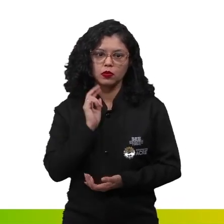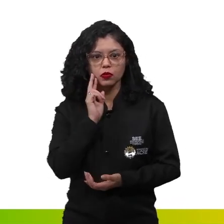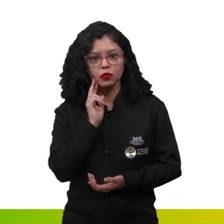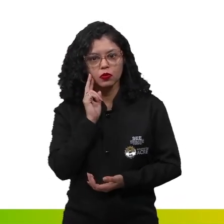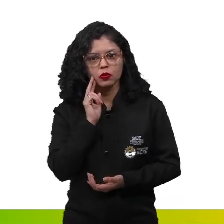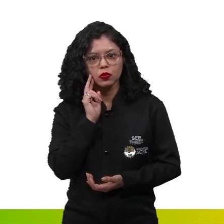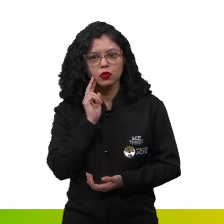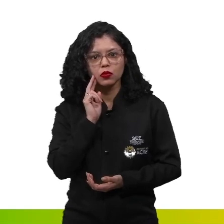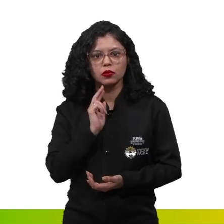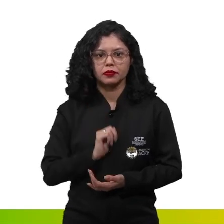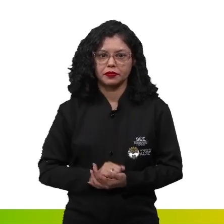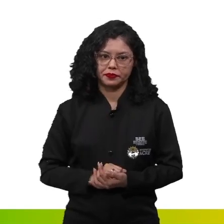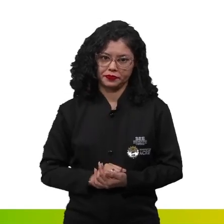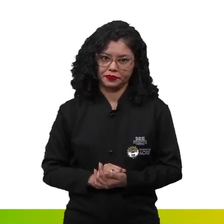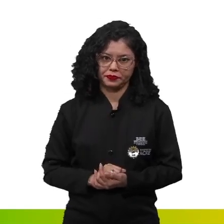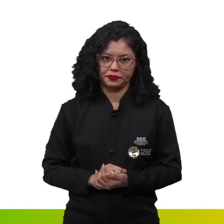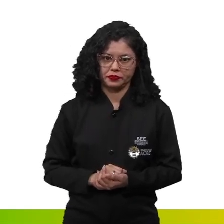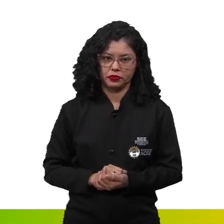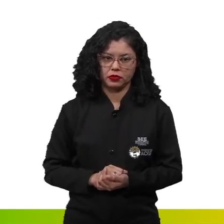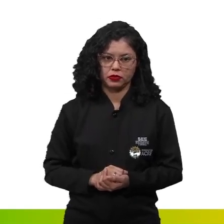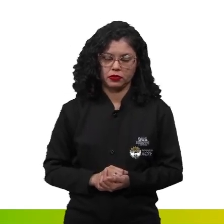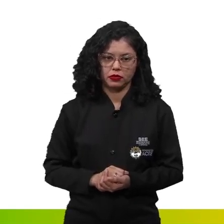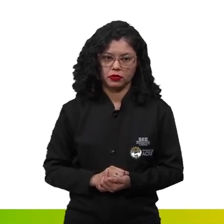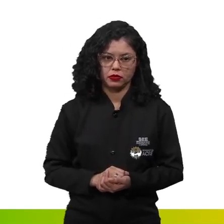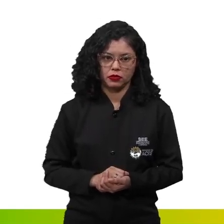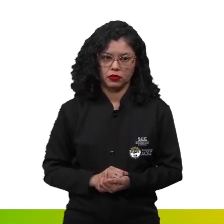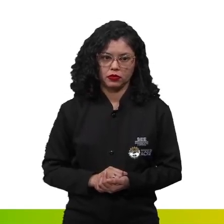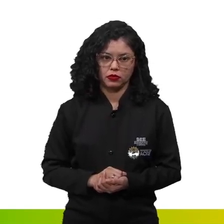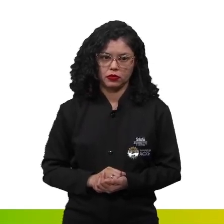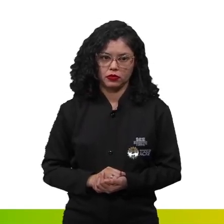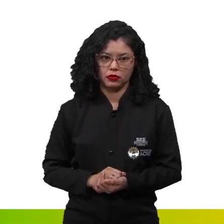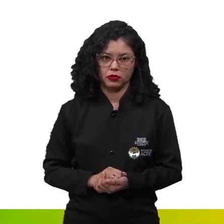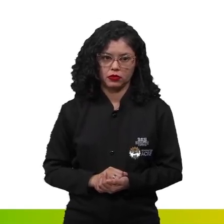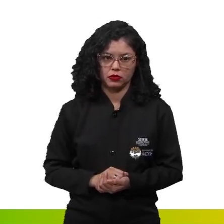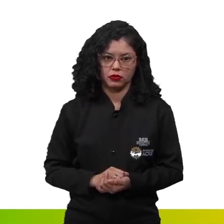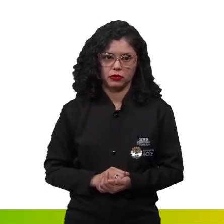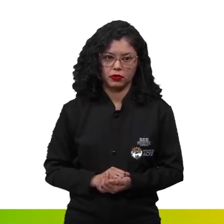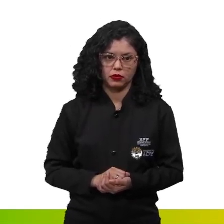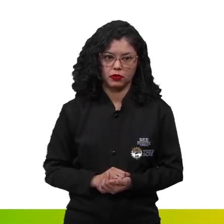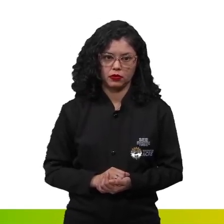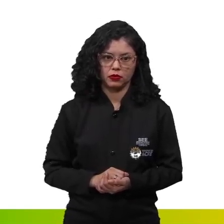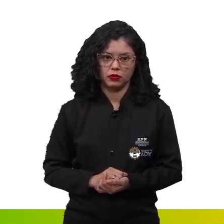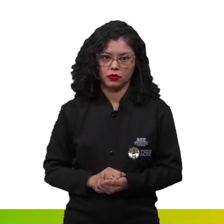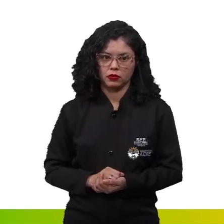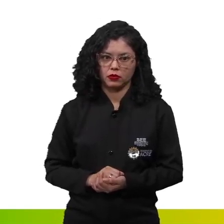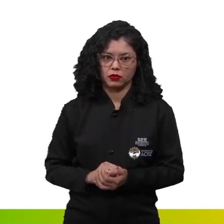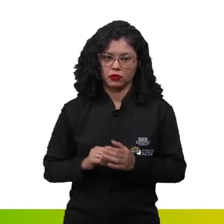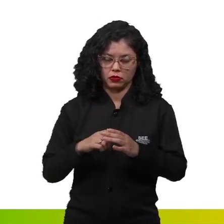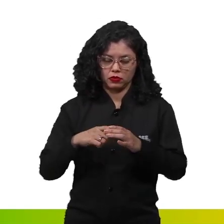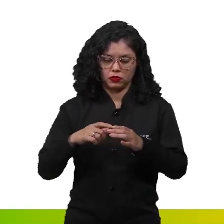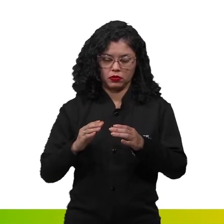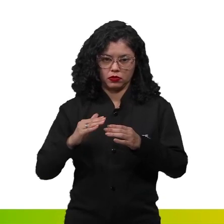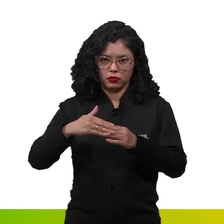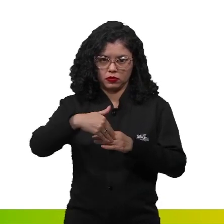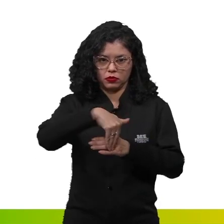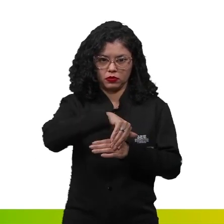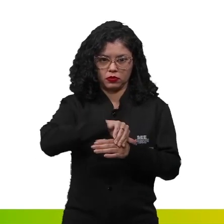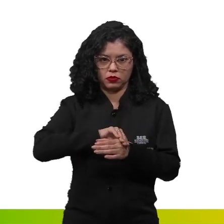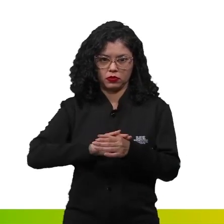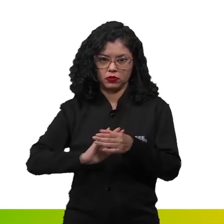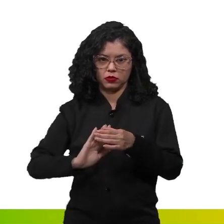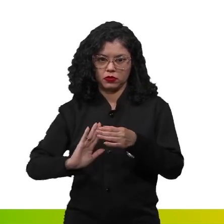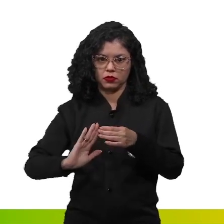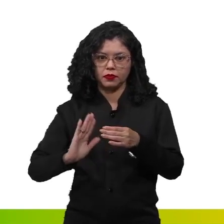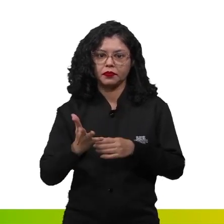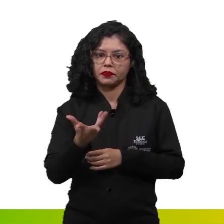É essa aqui, ó. Medula espinhal, que está aí em volta de uma vértebra. Então,